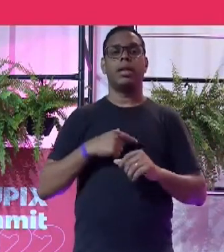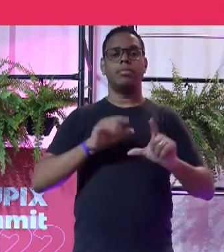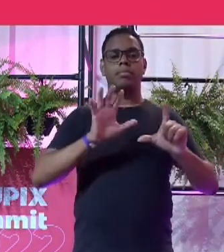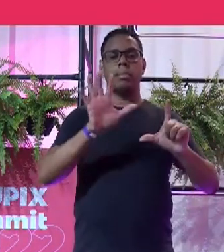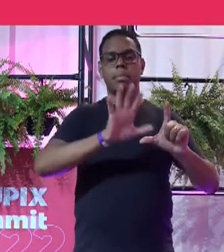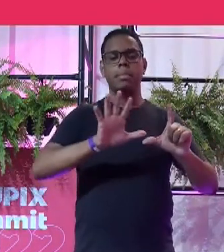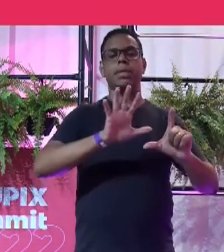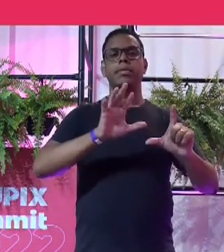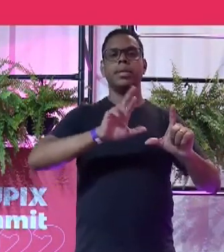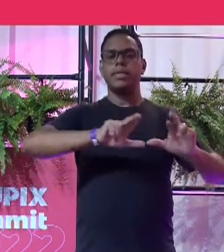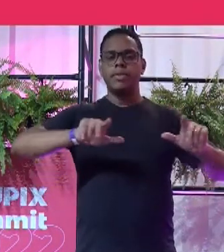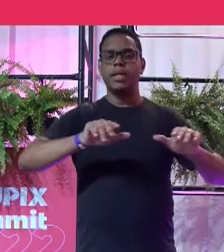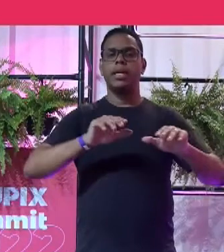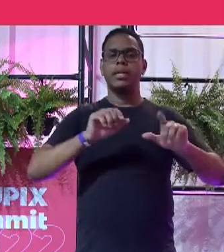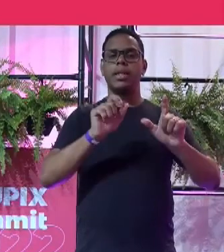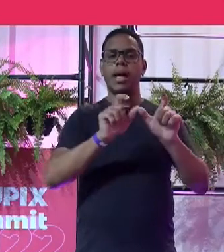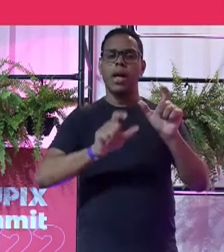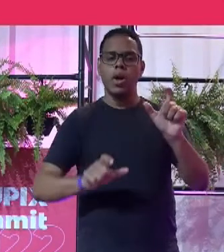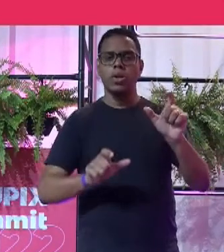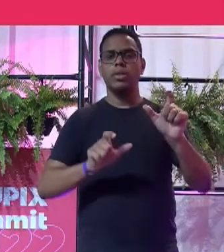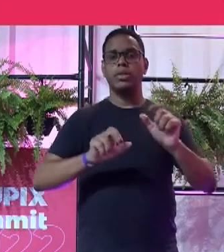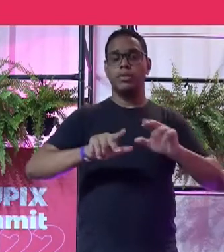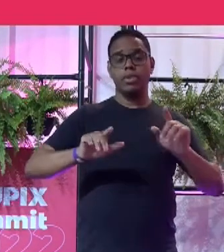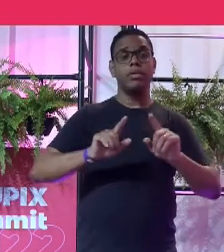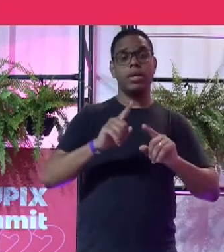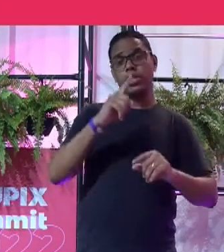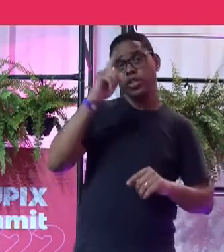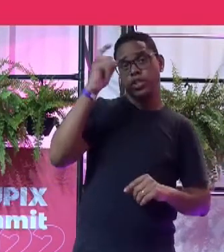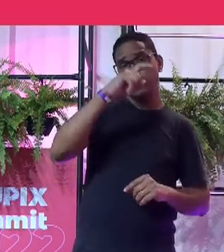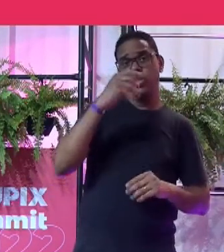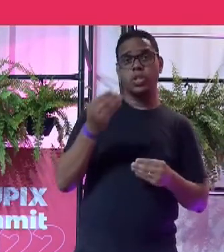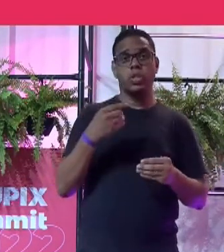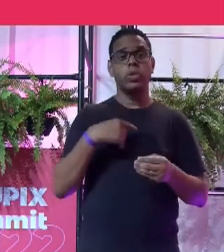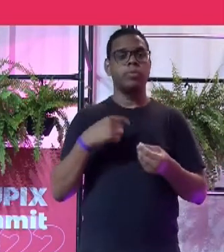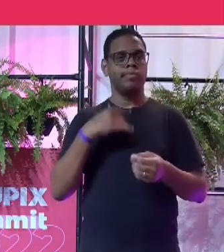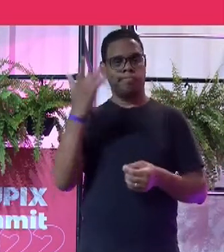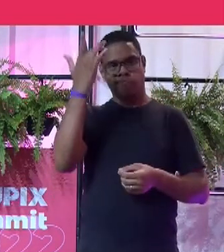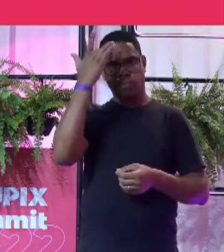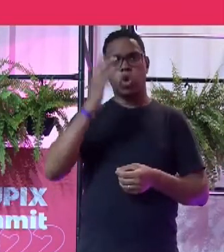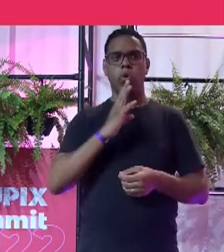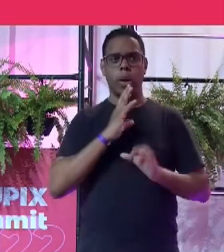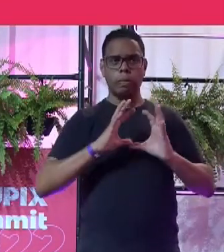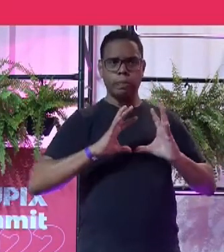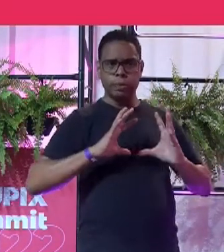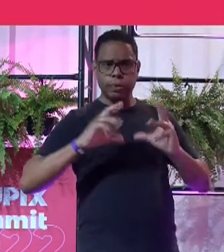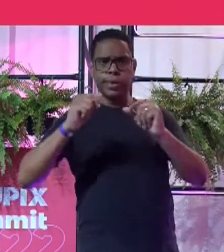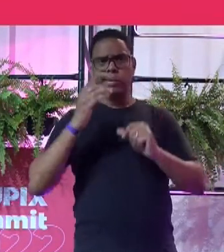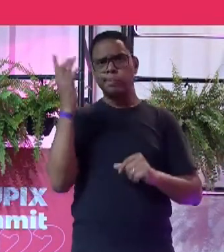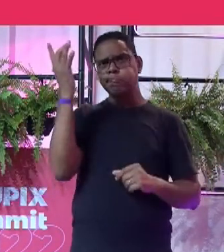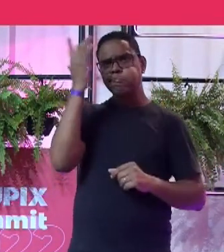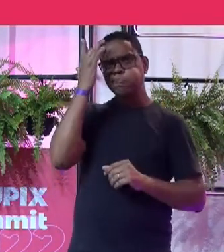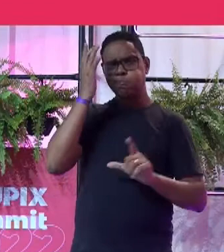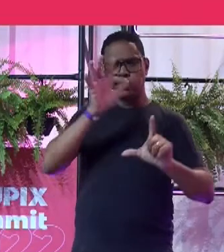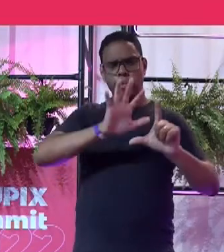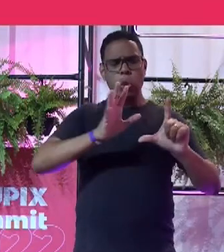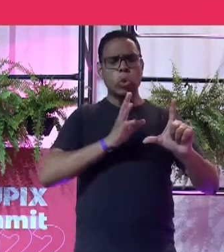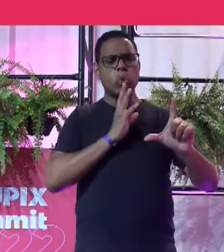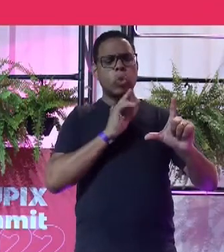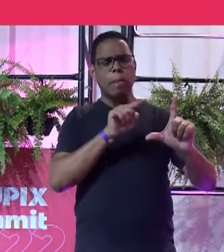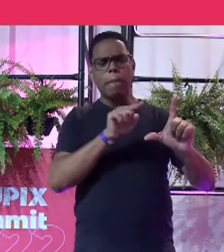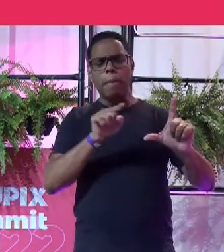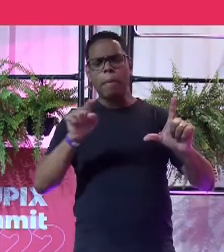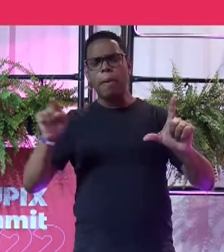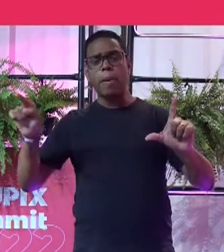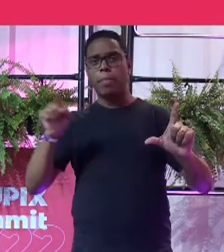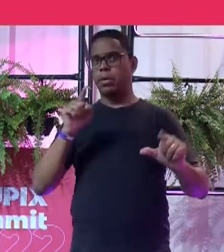diferentes, plataformas diferentes, algoritmos, e é muito difícil a gente ser expert em todas elas, saber o formato de cada